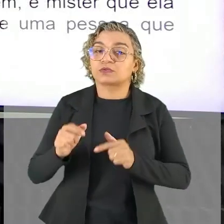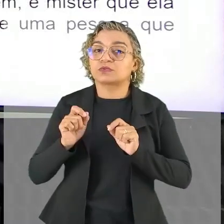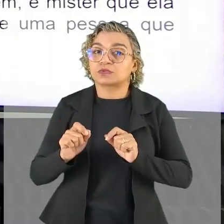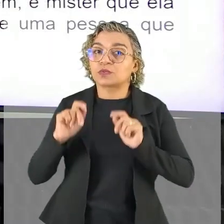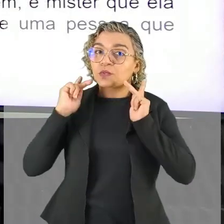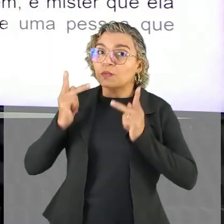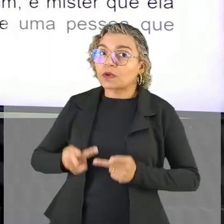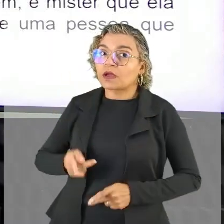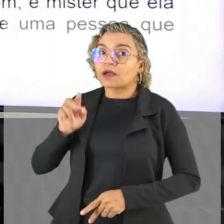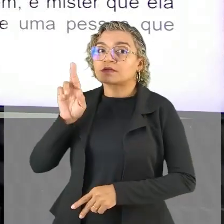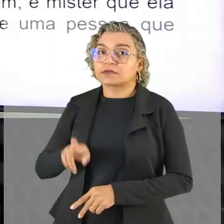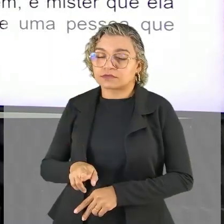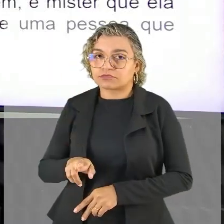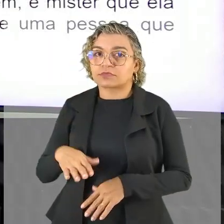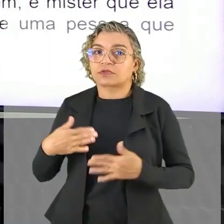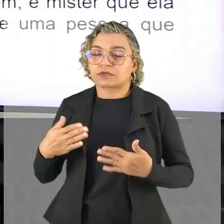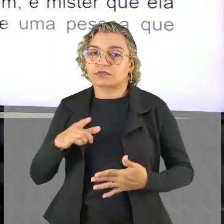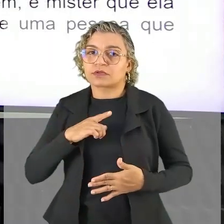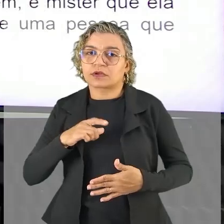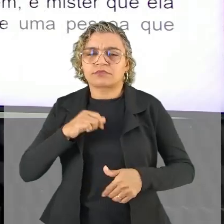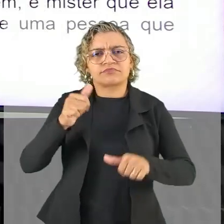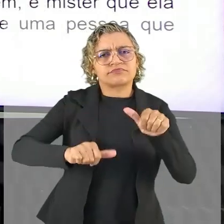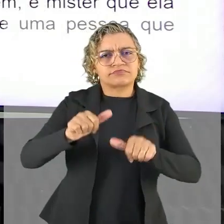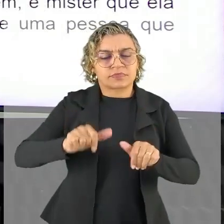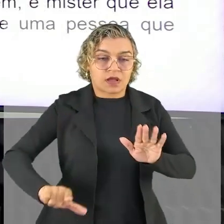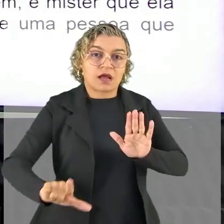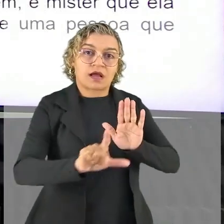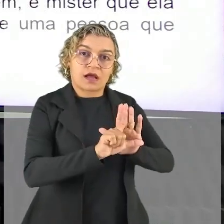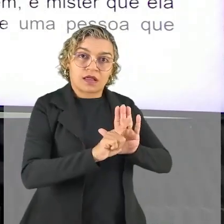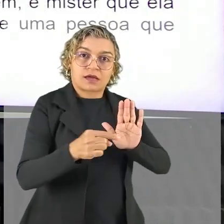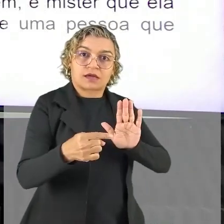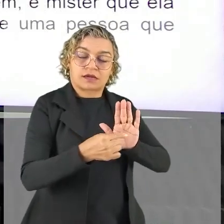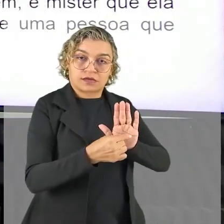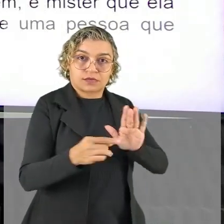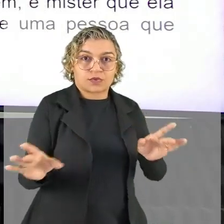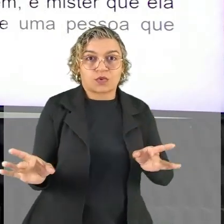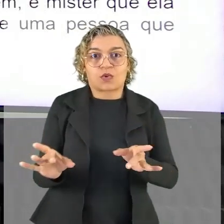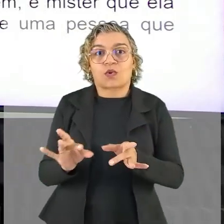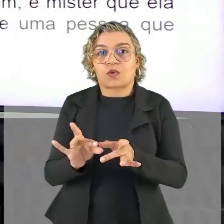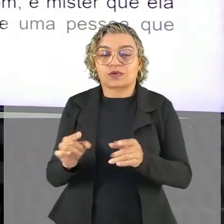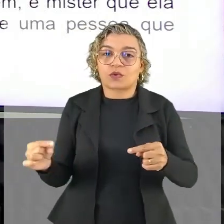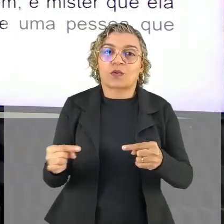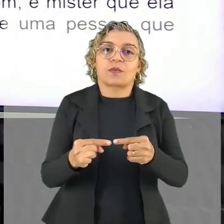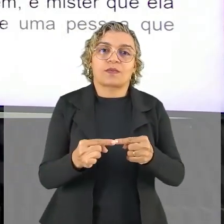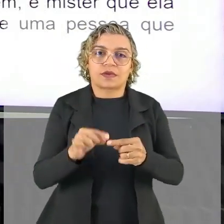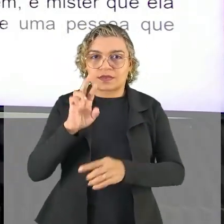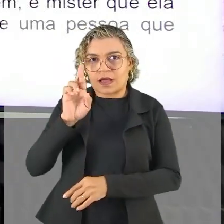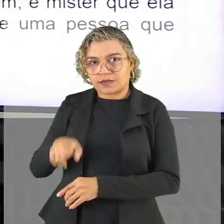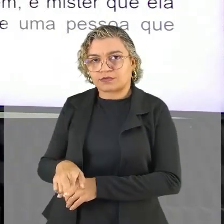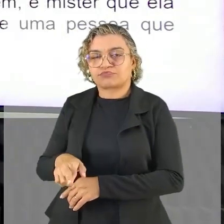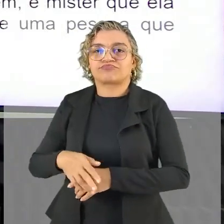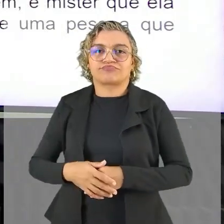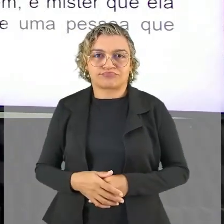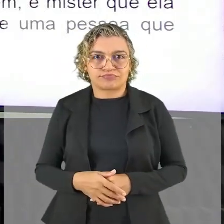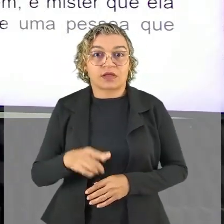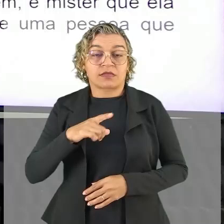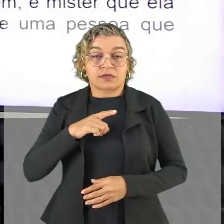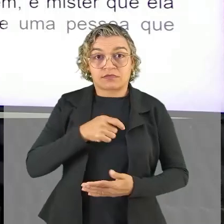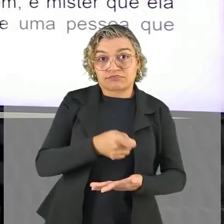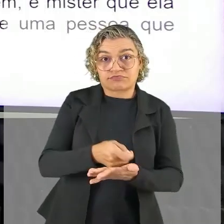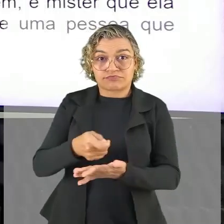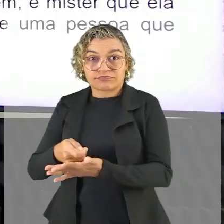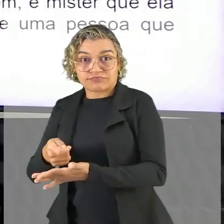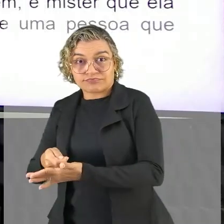Desse modo, em última análise, a lei está submetida à razão. É apenas uma formulação das exigências